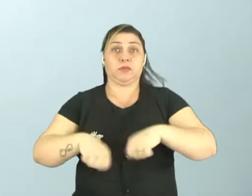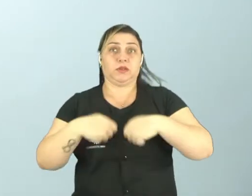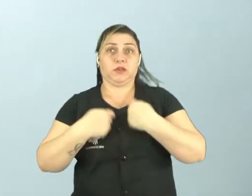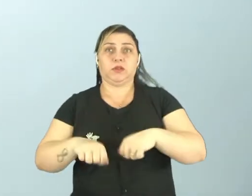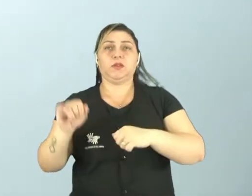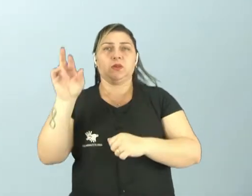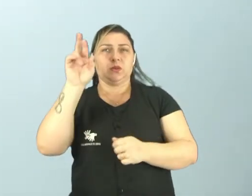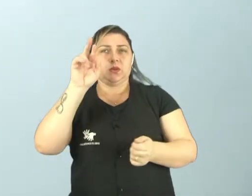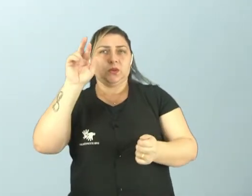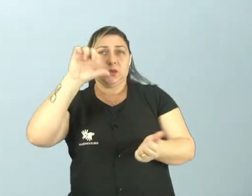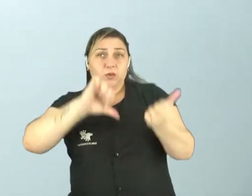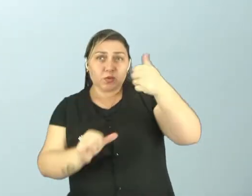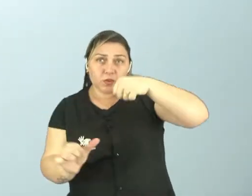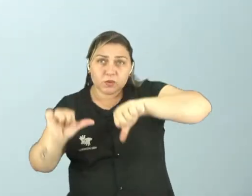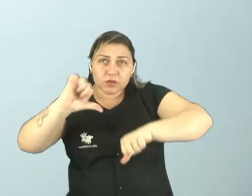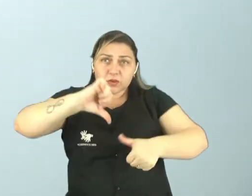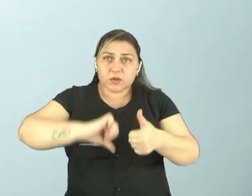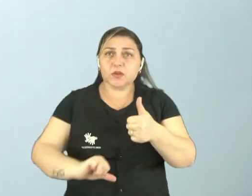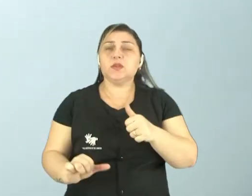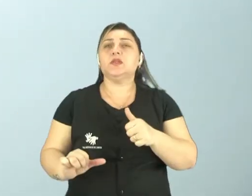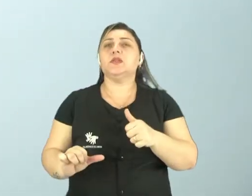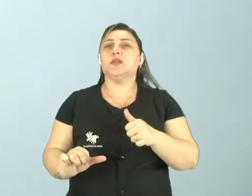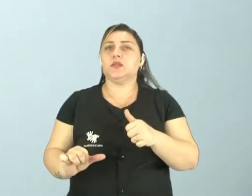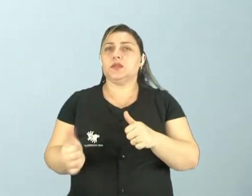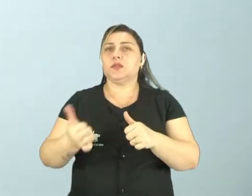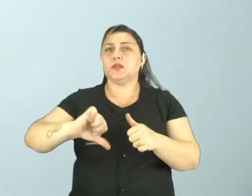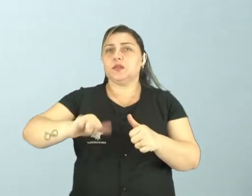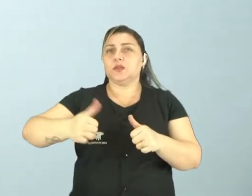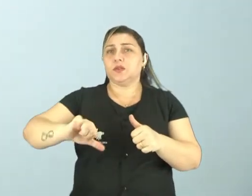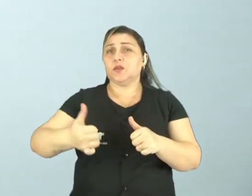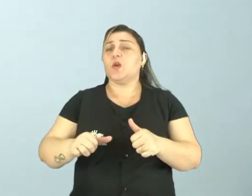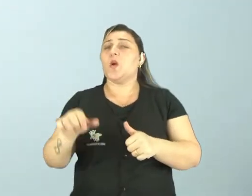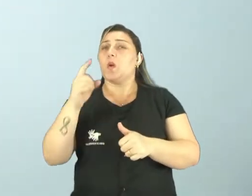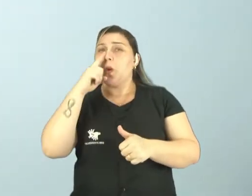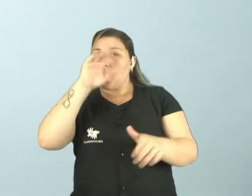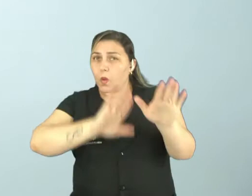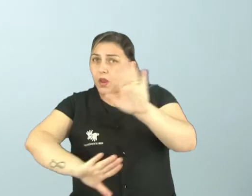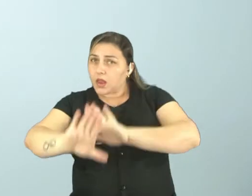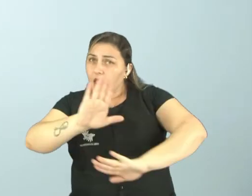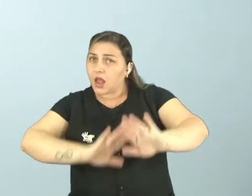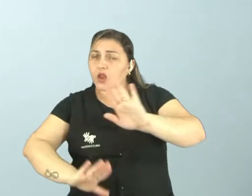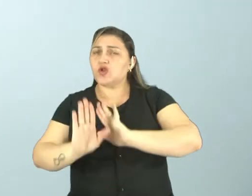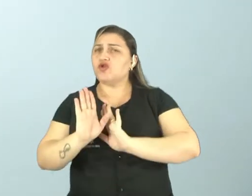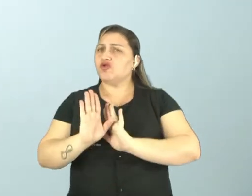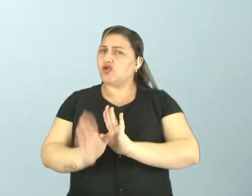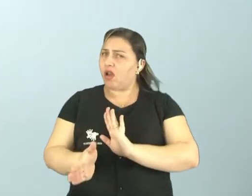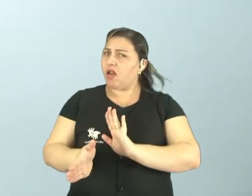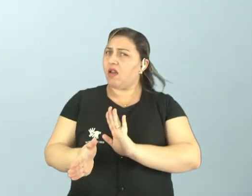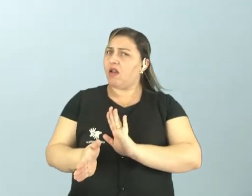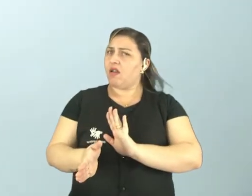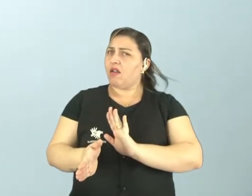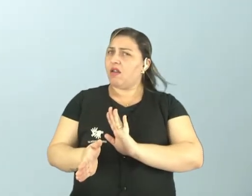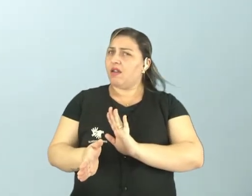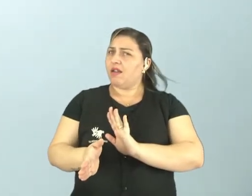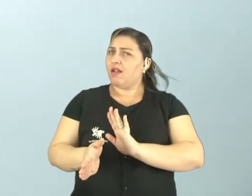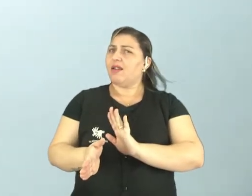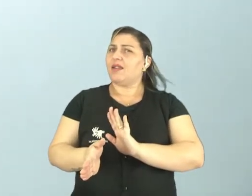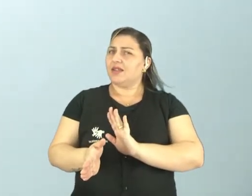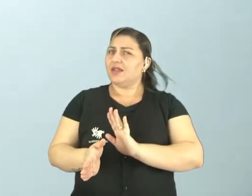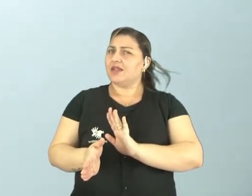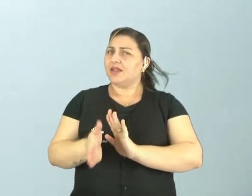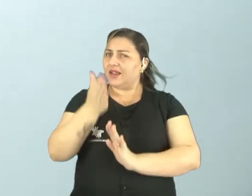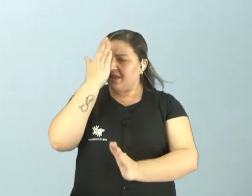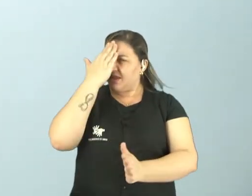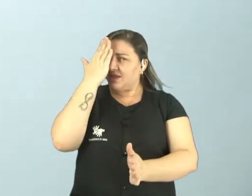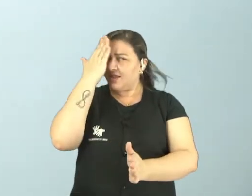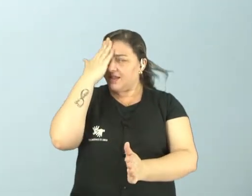ser analisado com muito cuidado para não gerar um vício. Bom, até aqui ele já te convenceu em relação a você discutir o celular